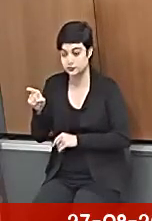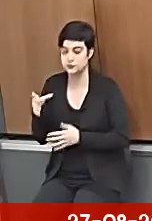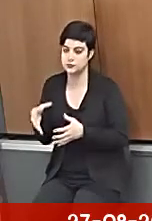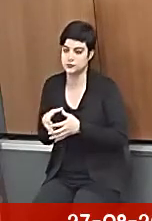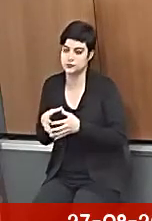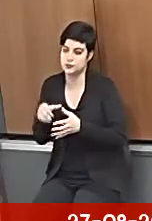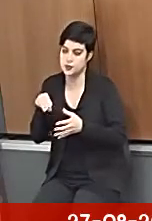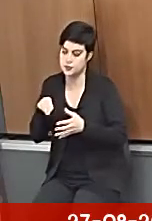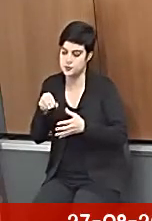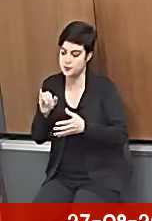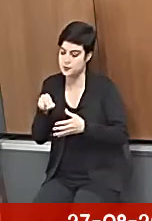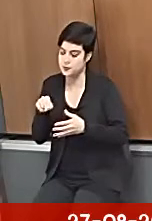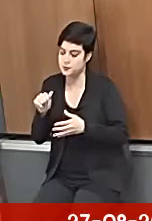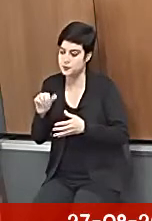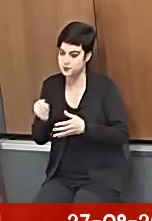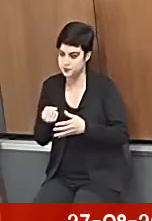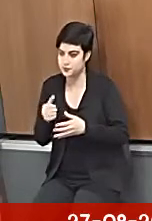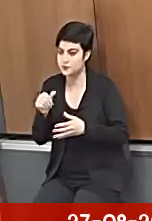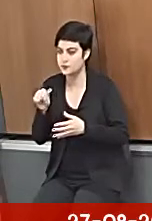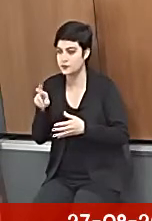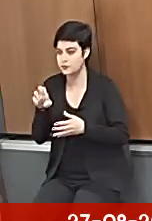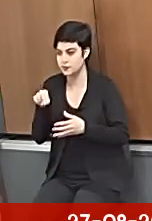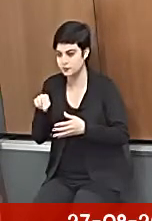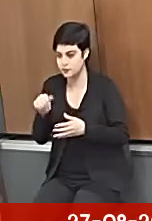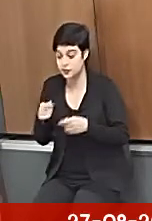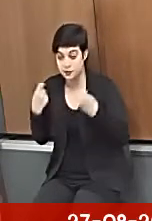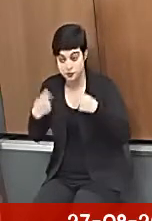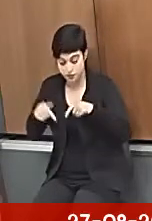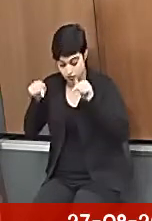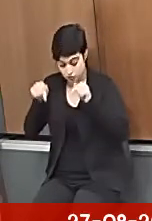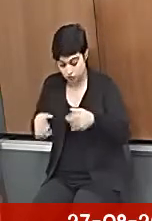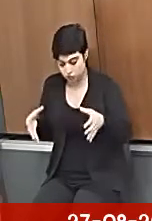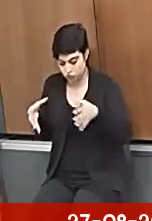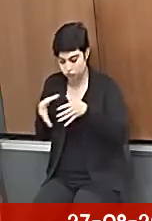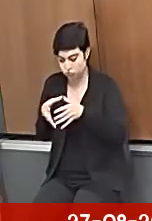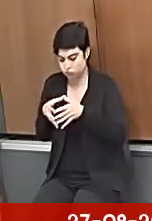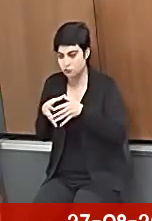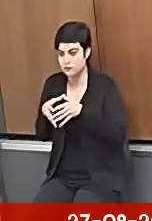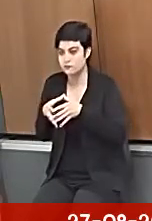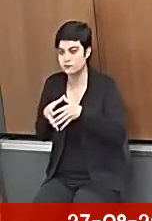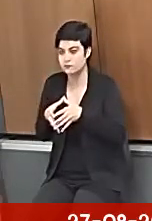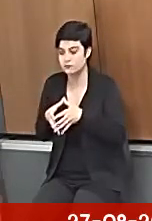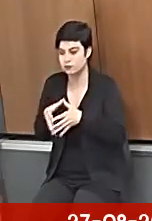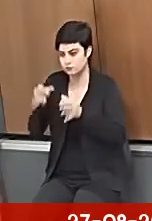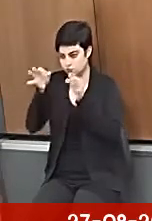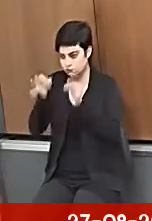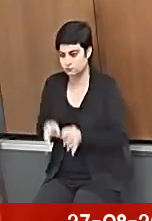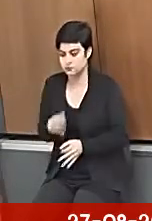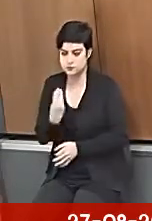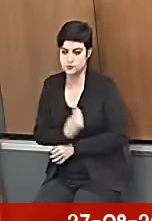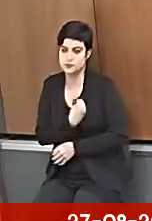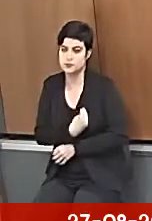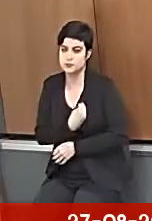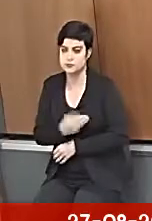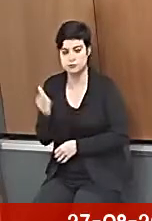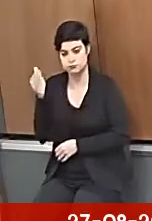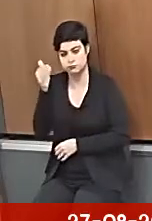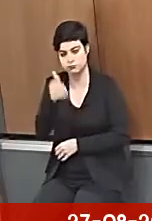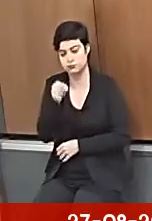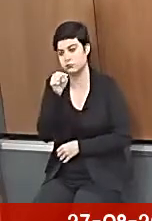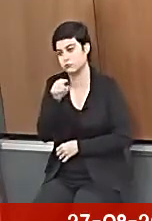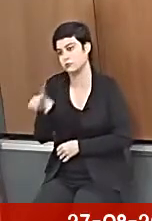gostaria que esta comissão formalizasse a nossa presença comissão e deputados assim léia